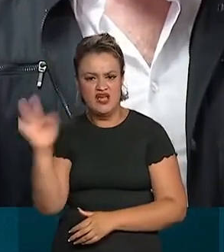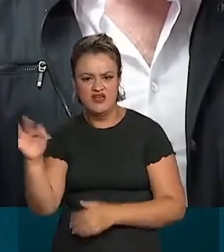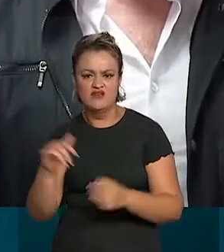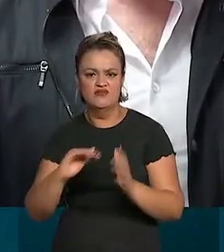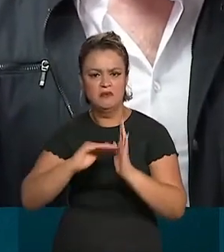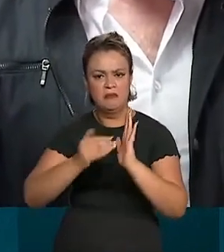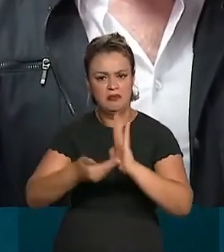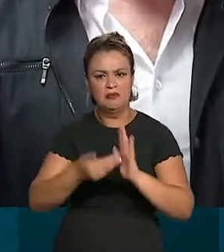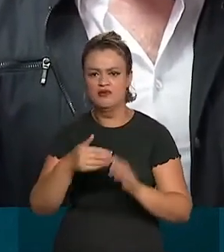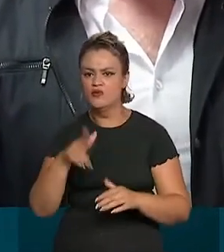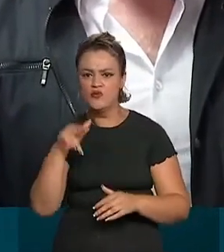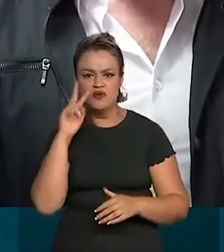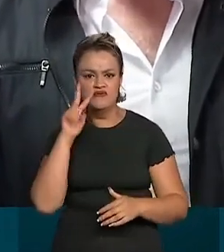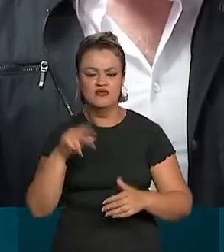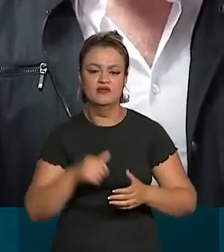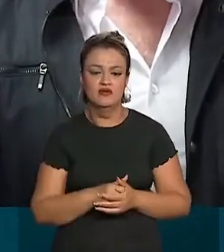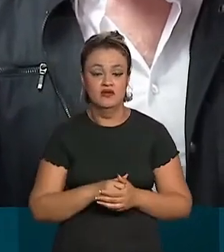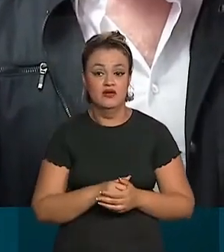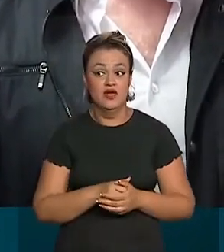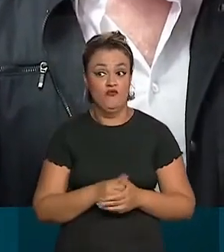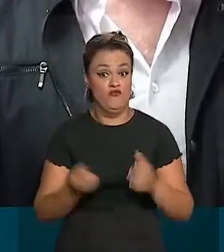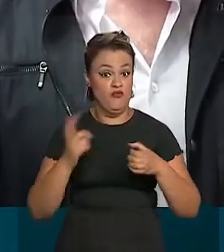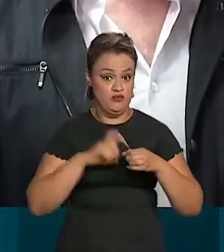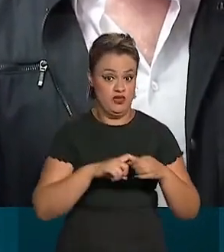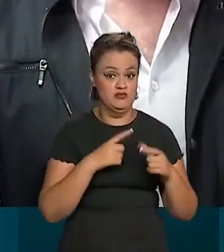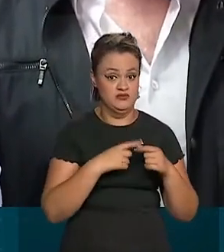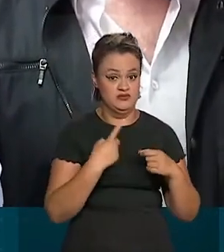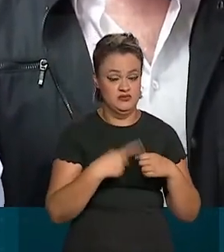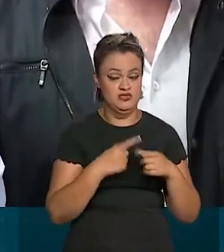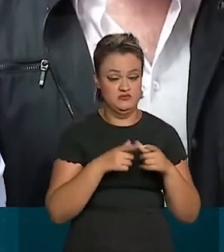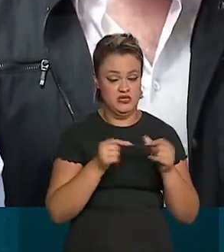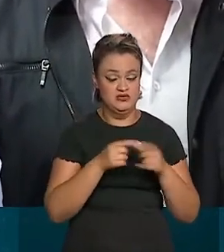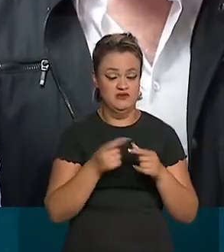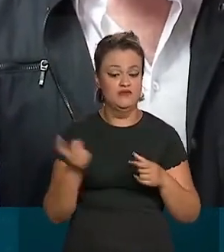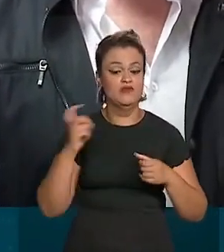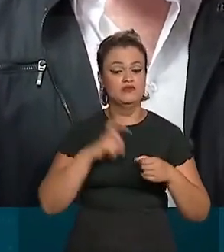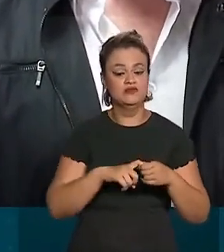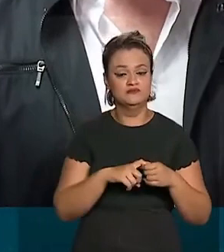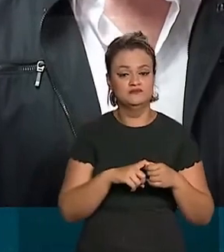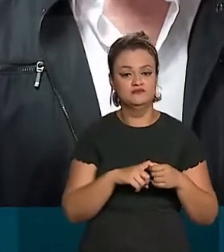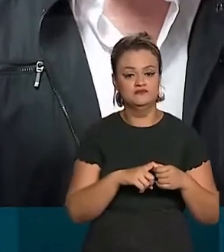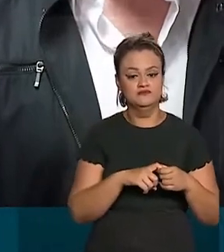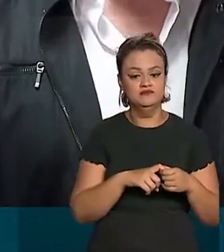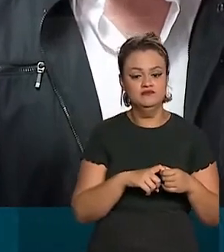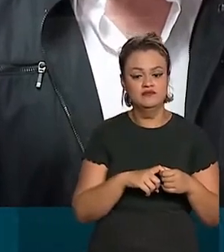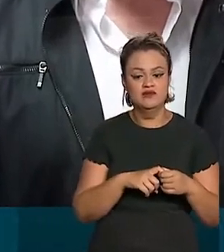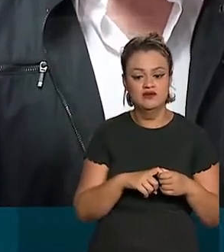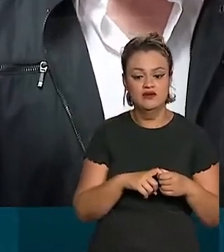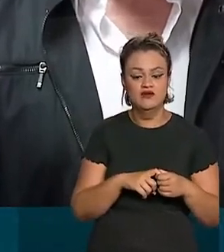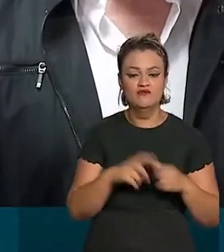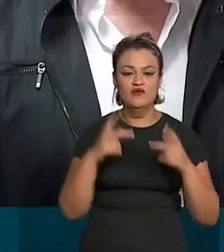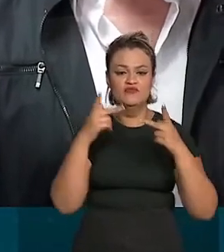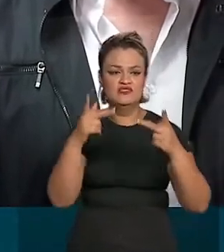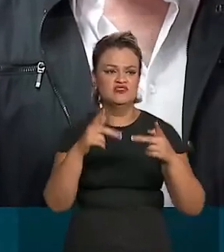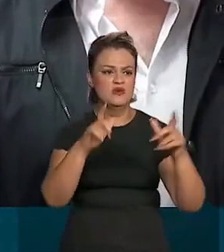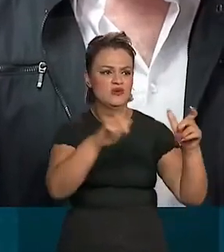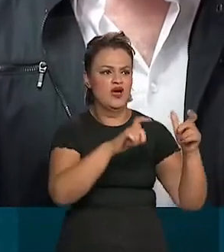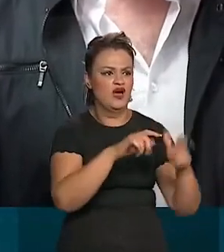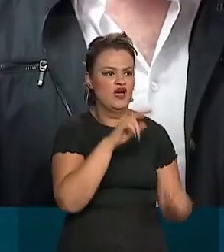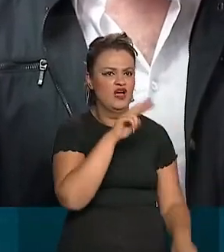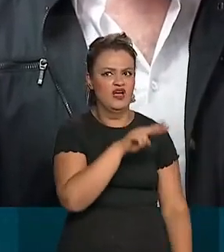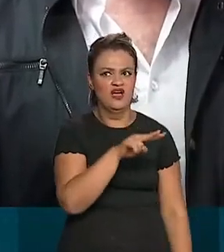Deputados. Eu vou voltar para Brasília agora, vou visitar os três palácios que foram